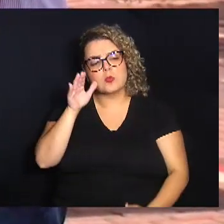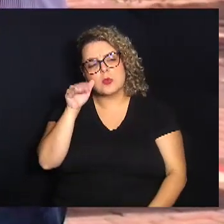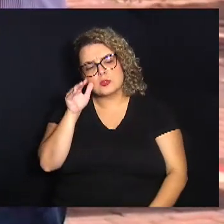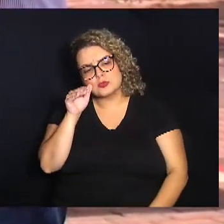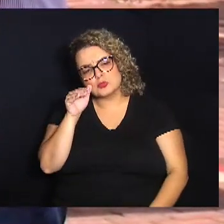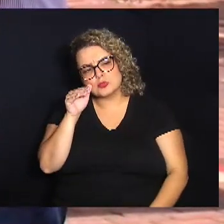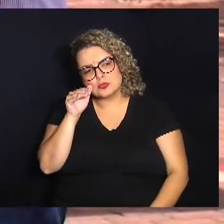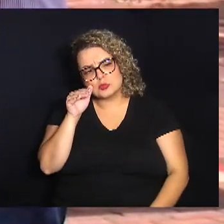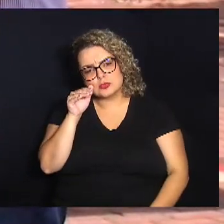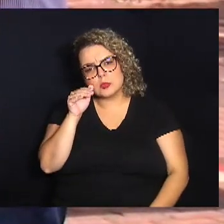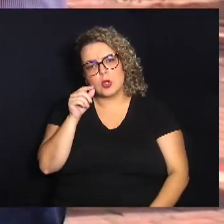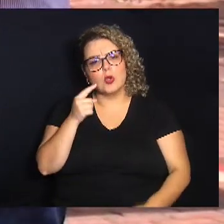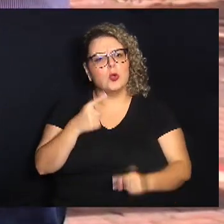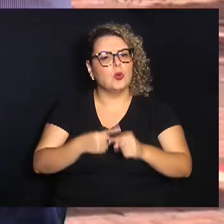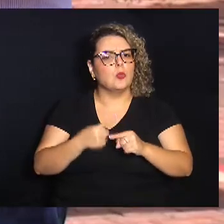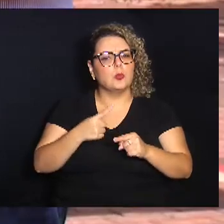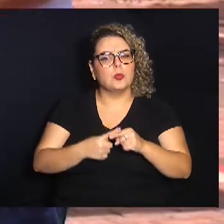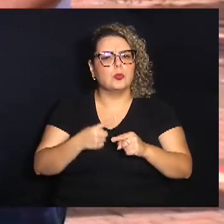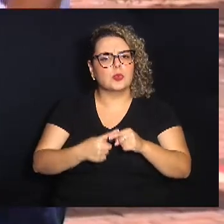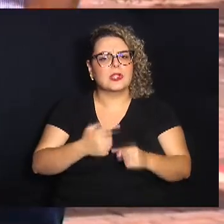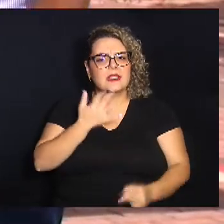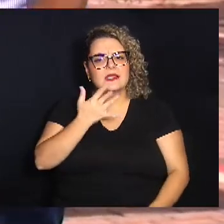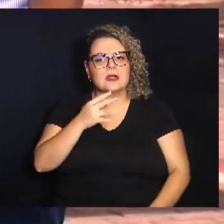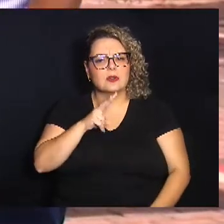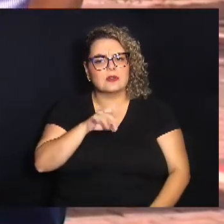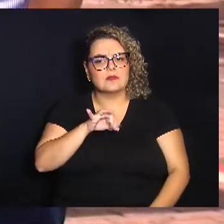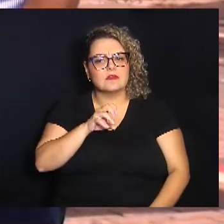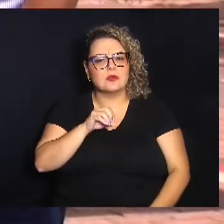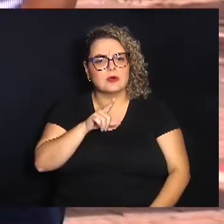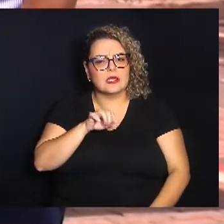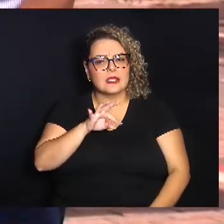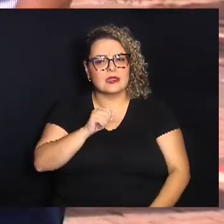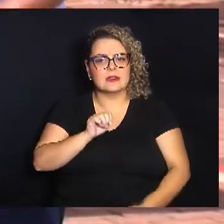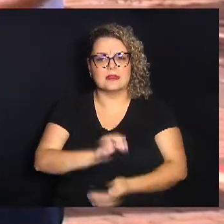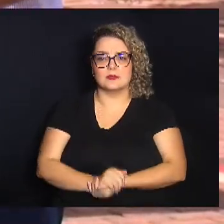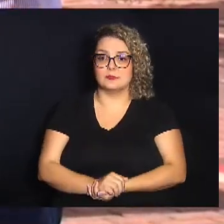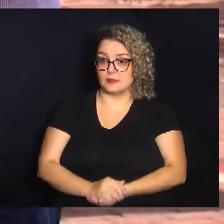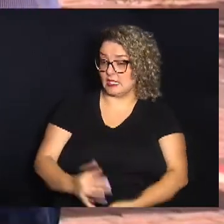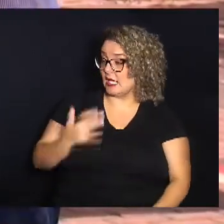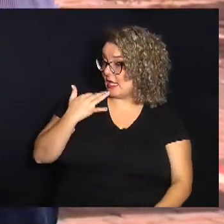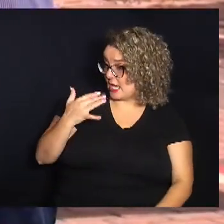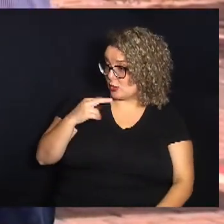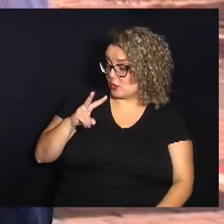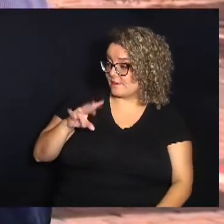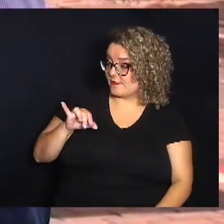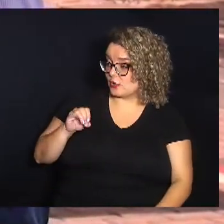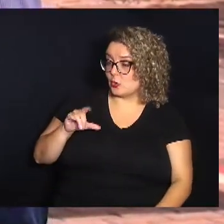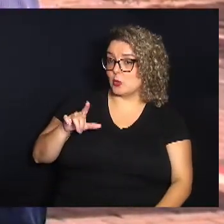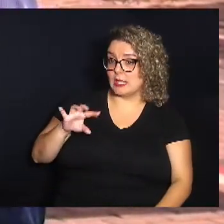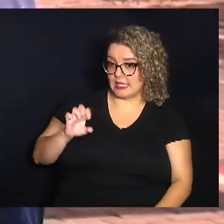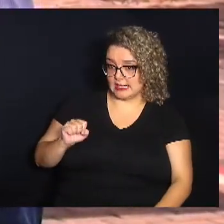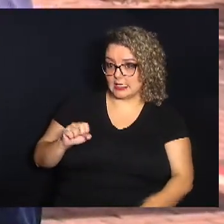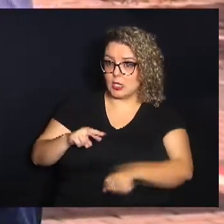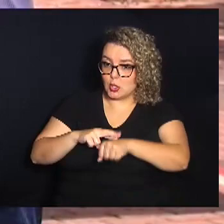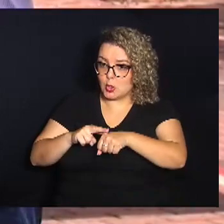curiosidade, o porquê da cor violeta, José Batista? A cor violeta, ela significa